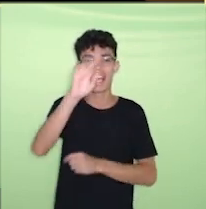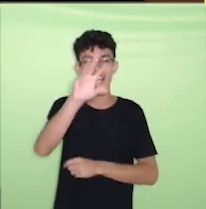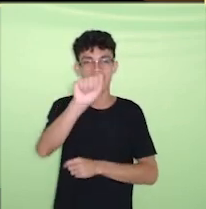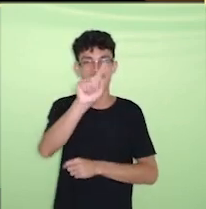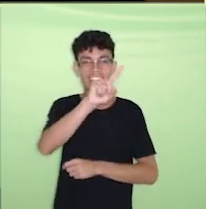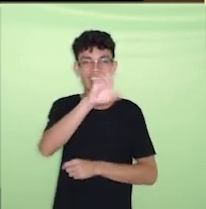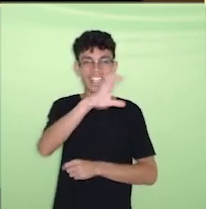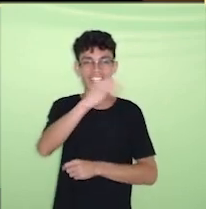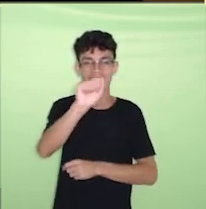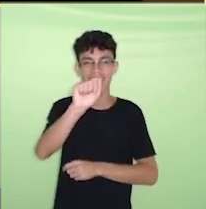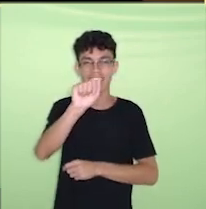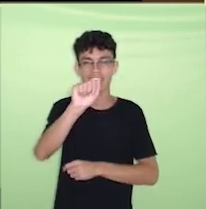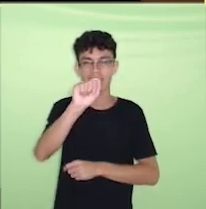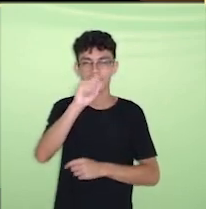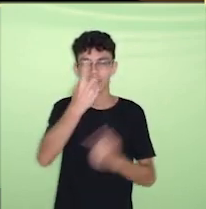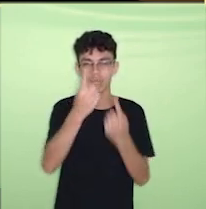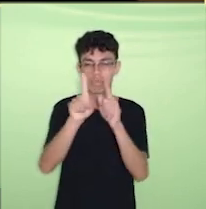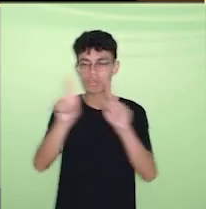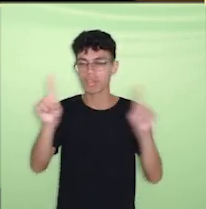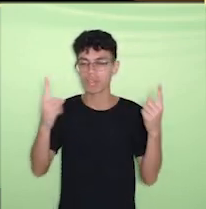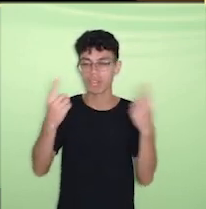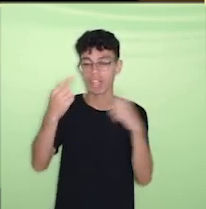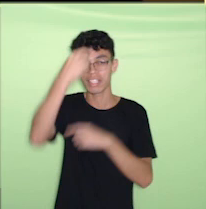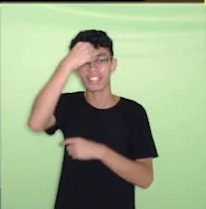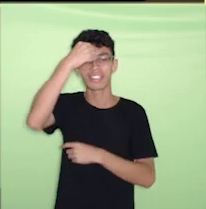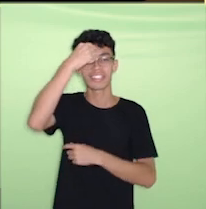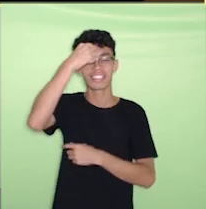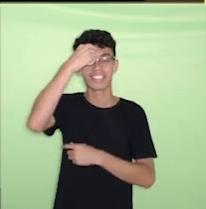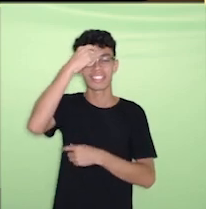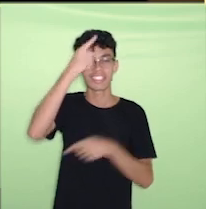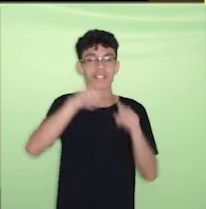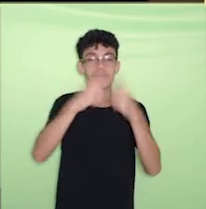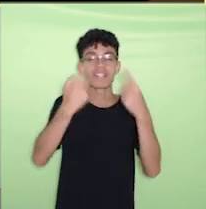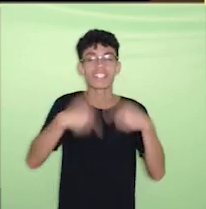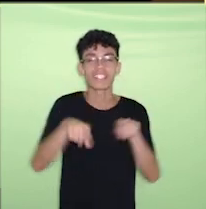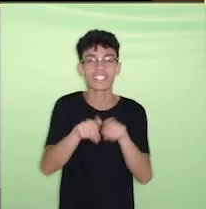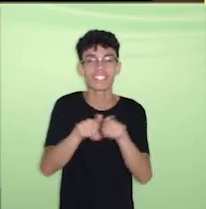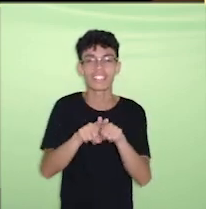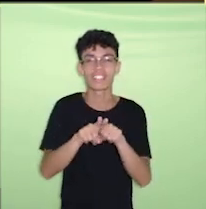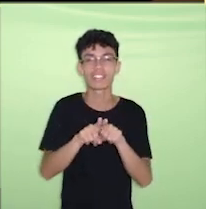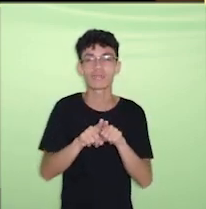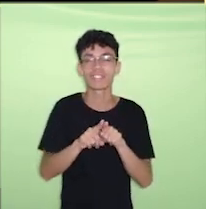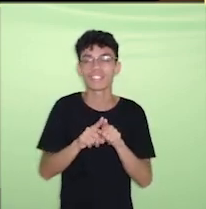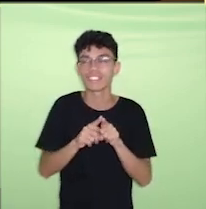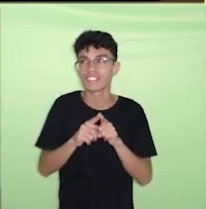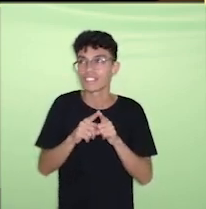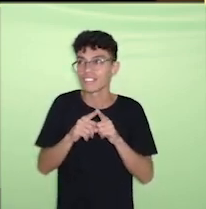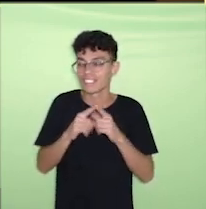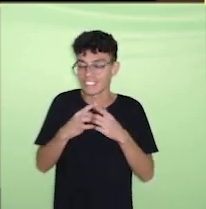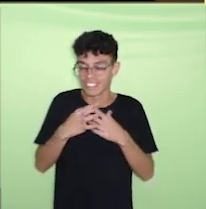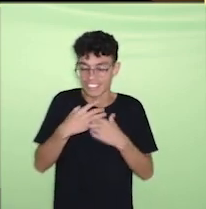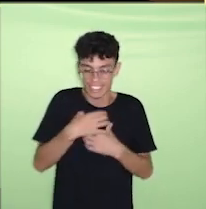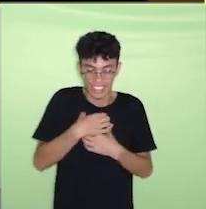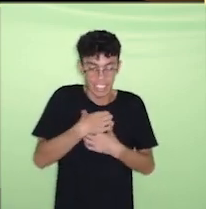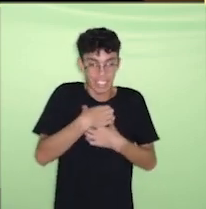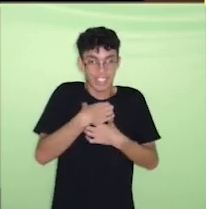só acusam as oscilações da consciência, mas também a intensidade do